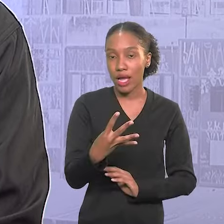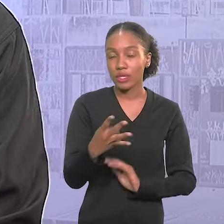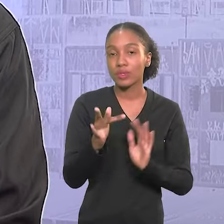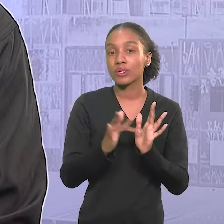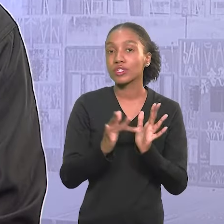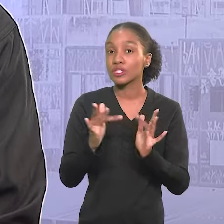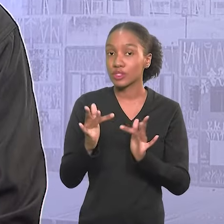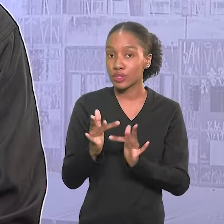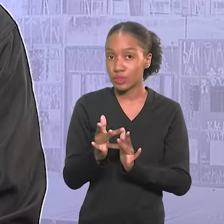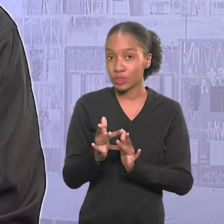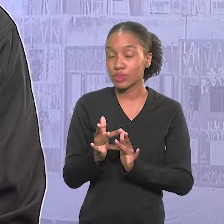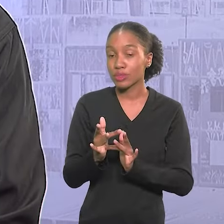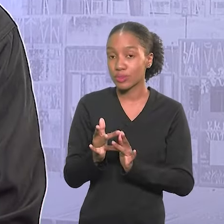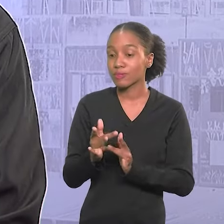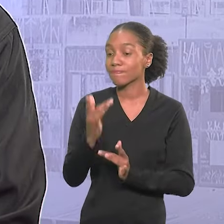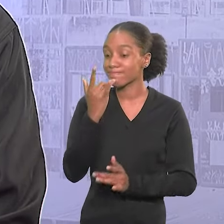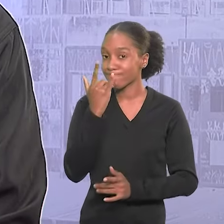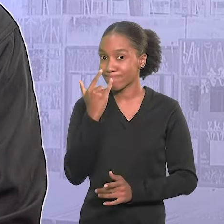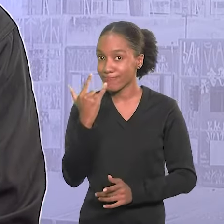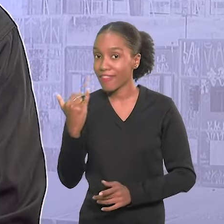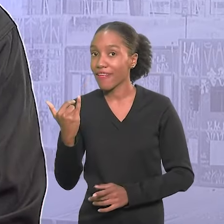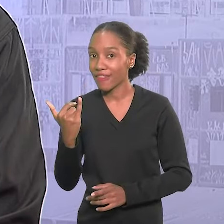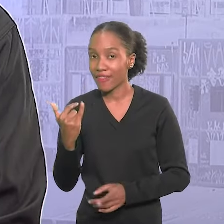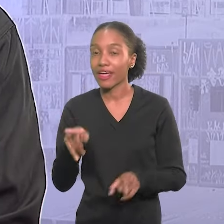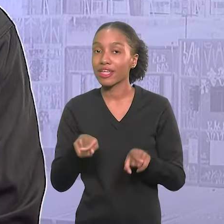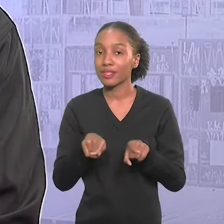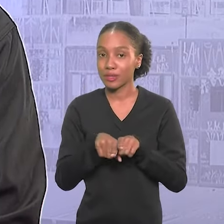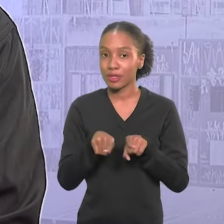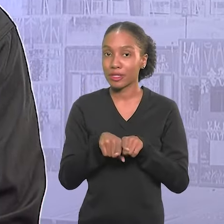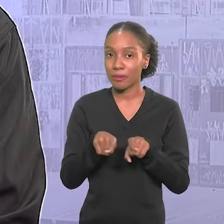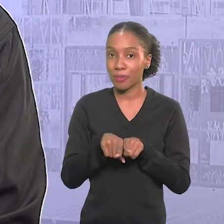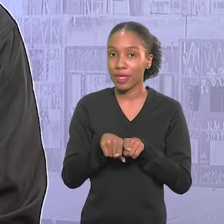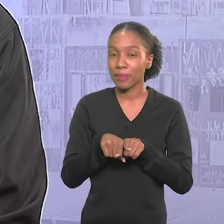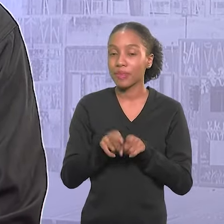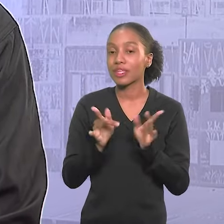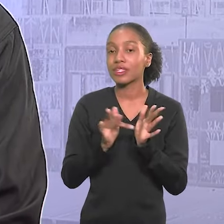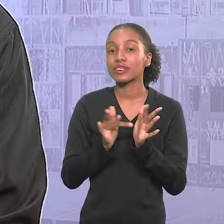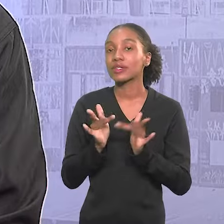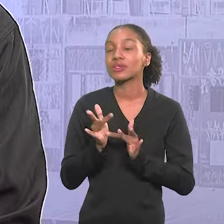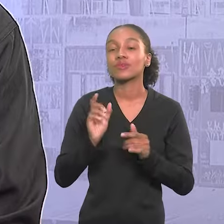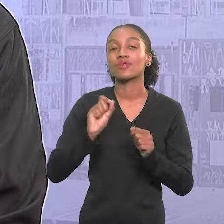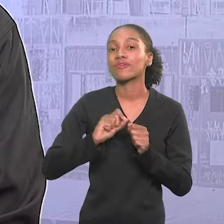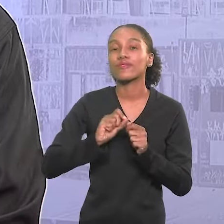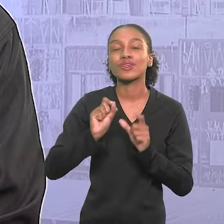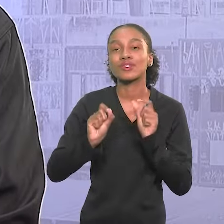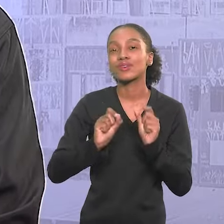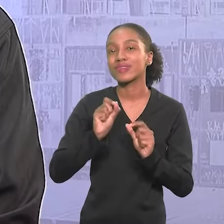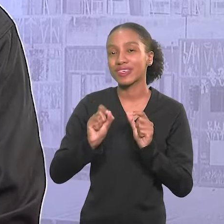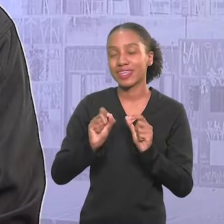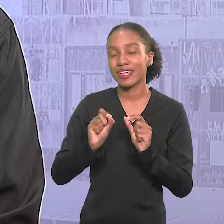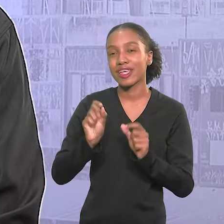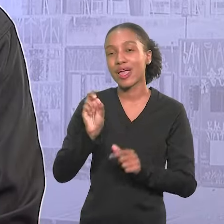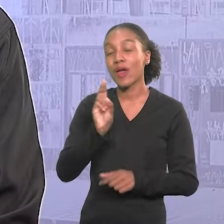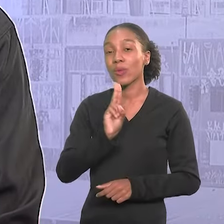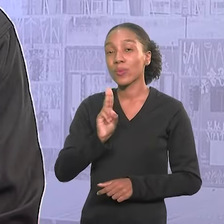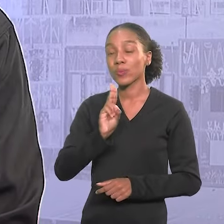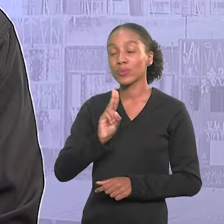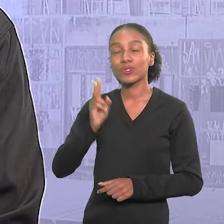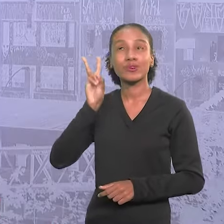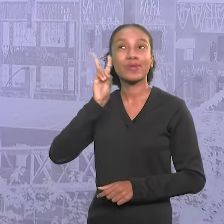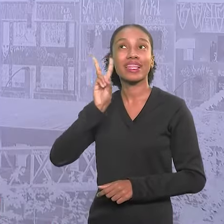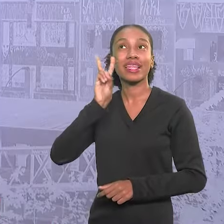Jesus também foi tentado o segundo esse mesmo padrão e ele usou o está escrito ali só